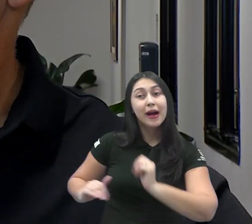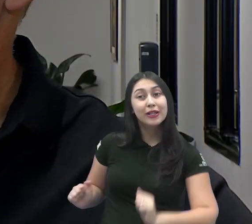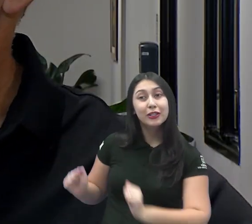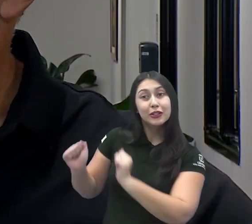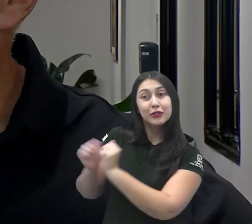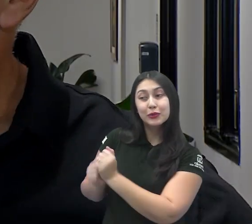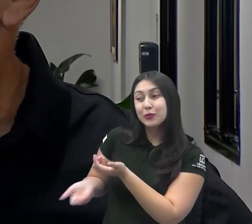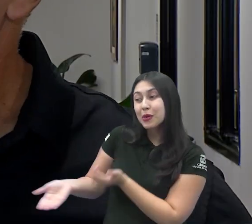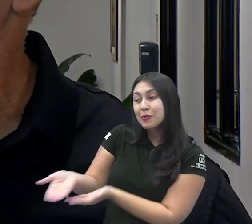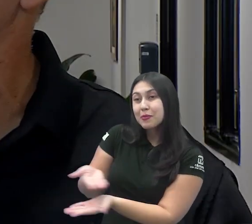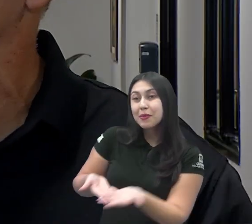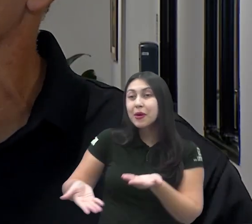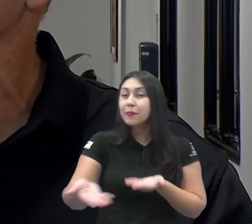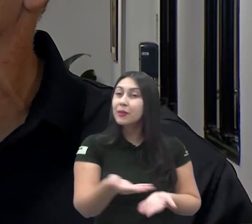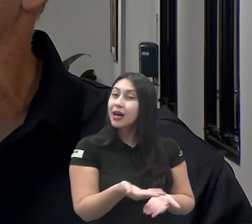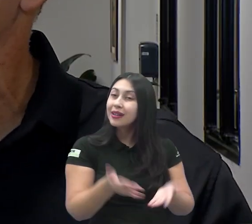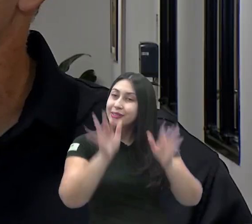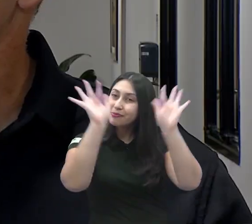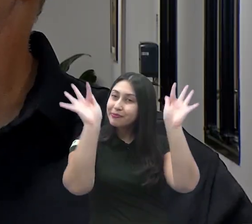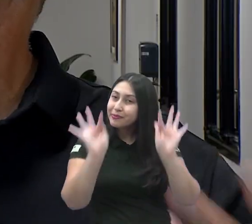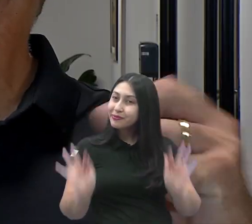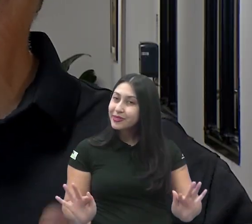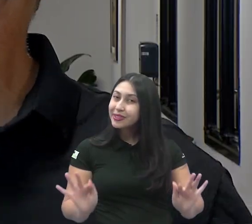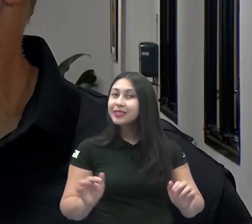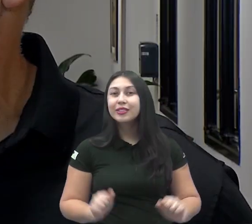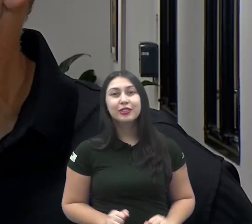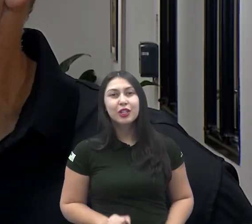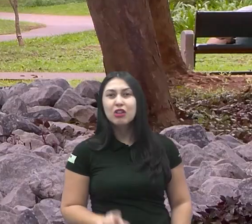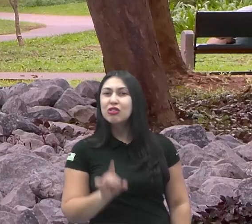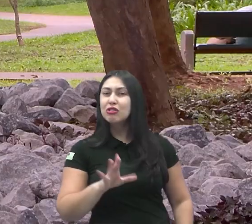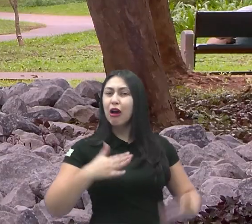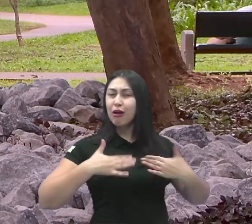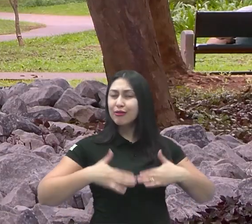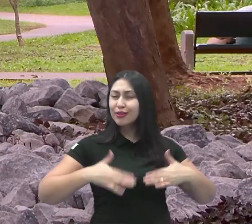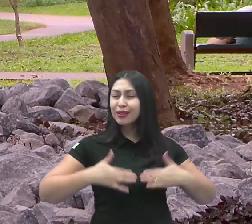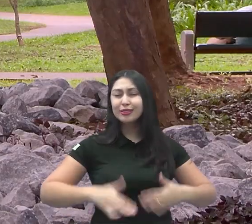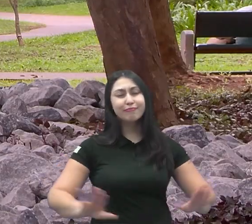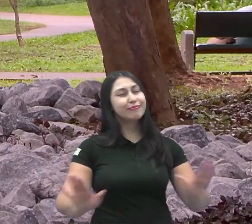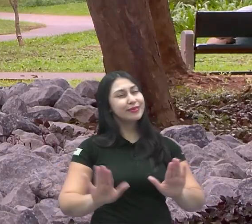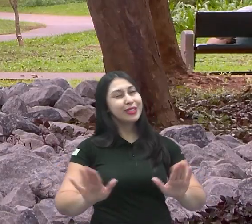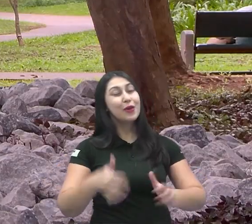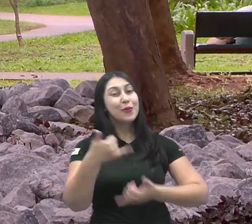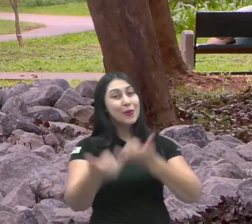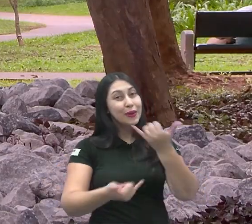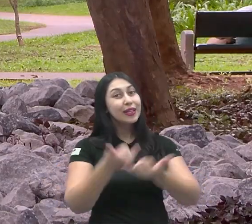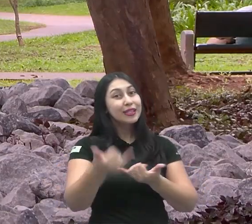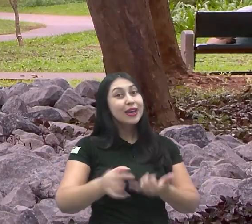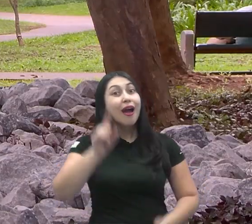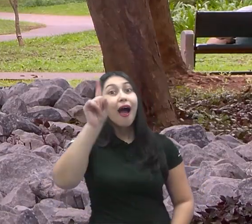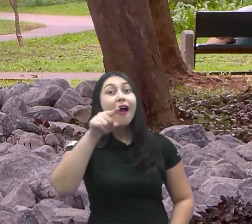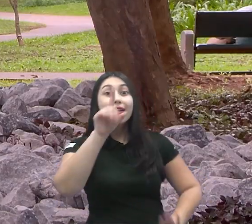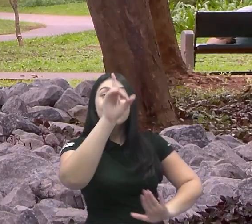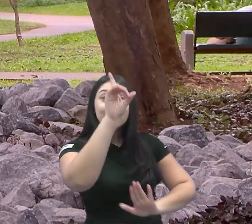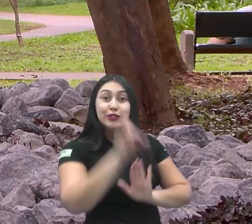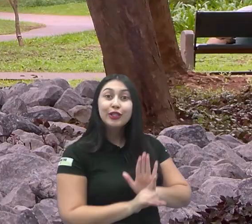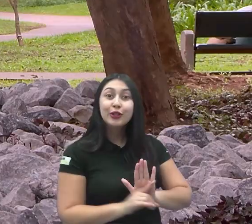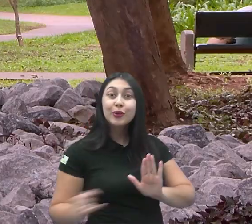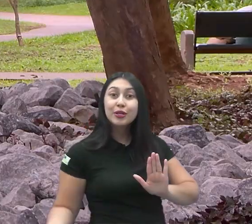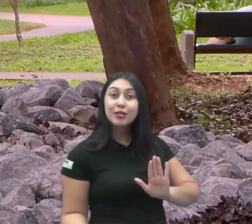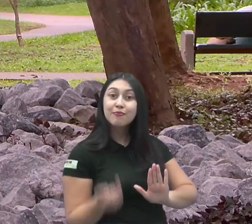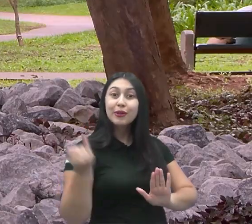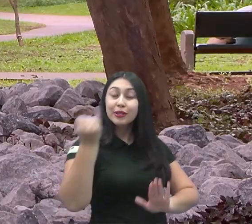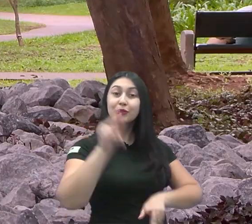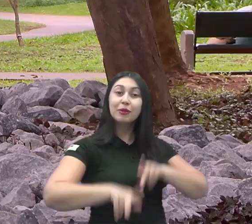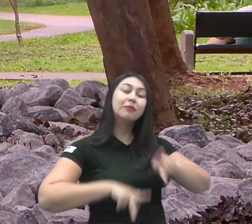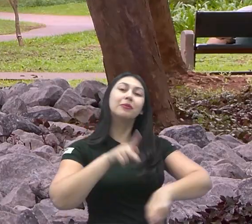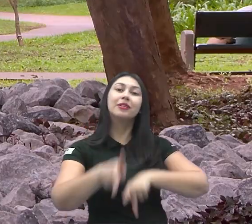mesmas atividades junto com outras pessoas, né? E trazer felicidade. Mais do que um descanso, o lazer se consolida como um direito e